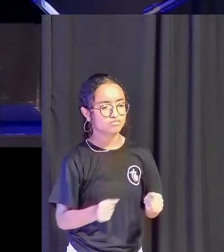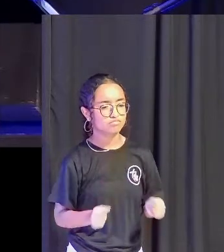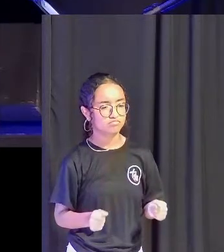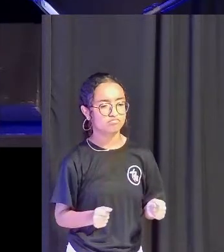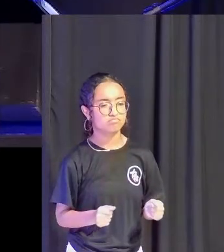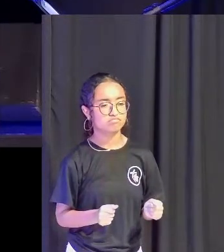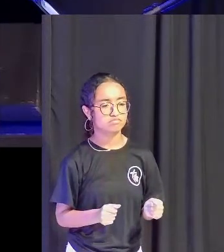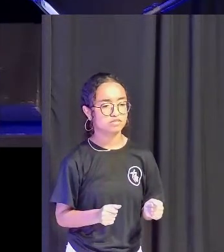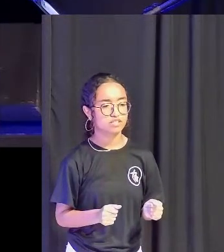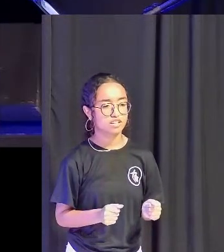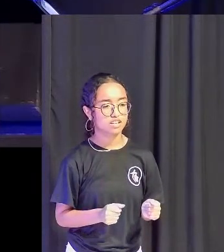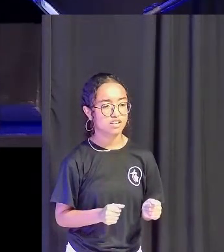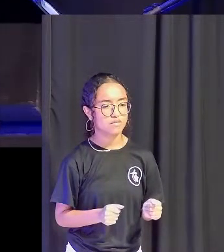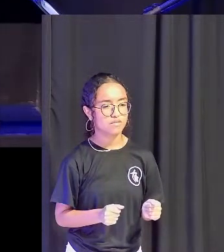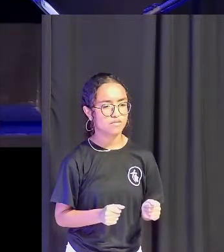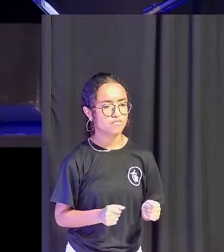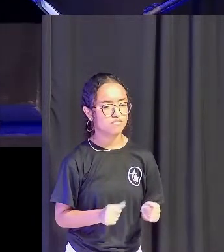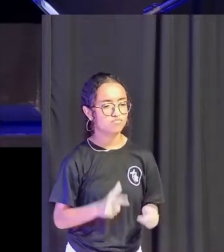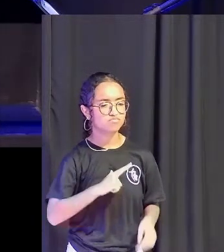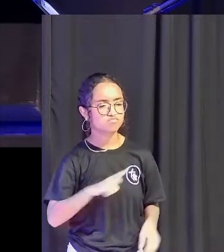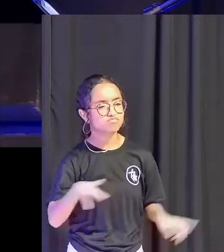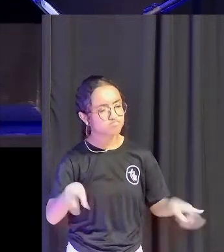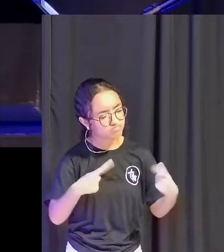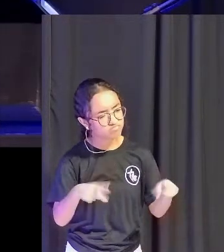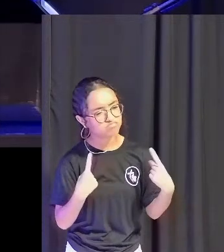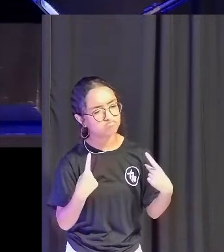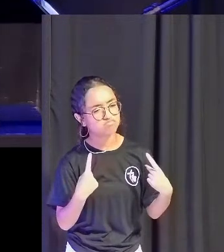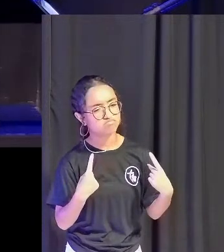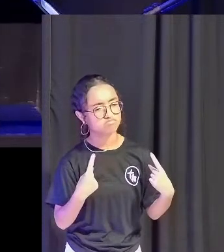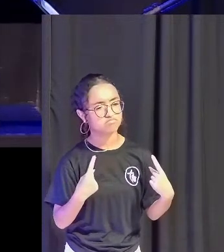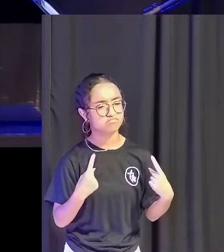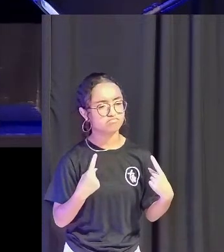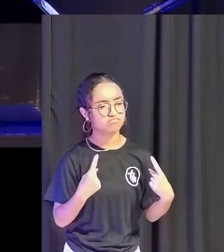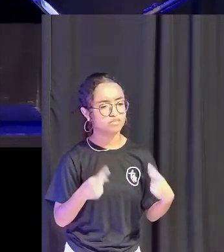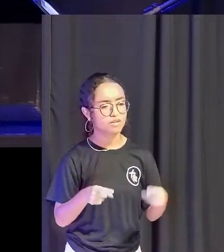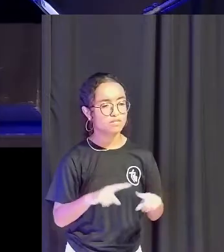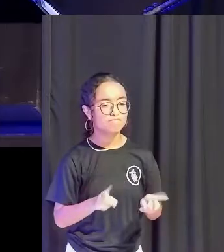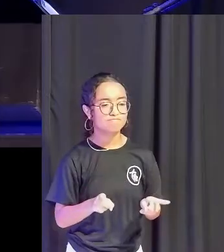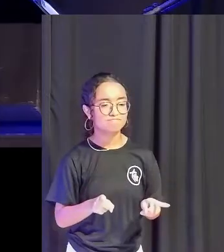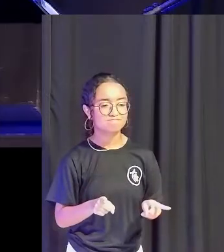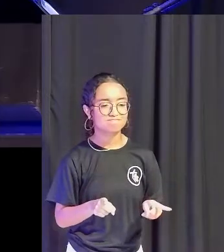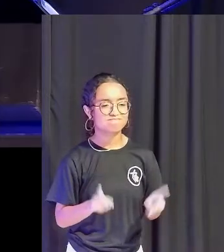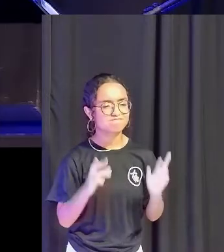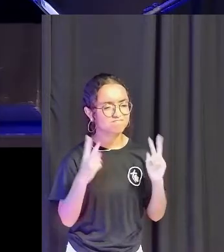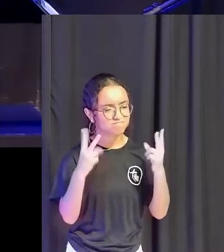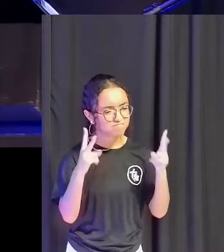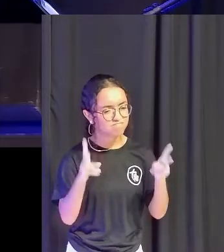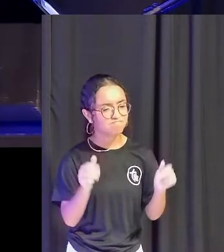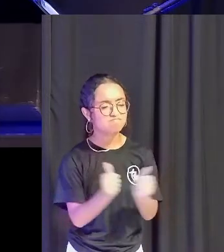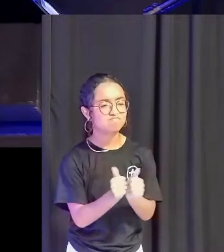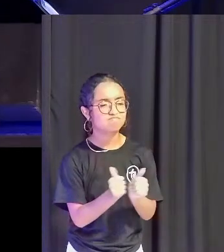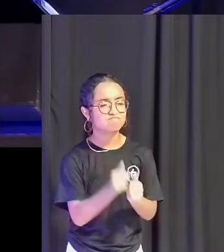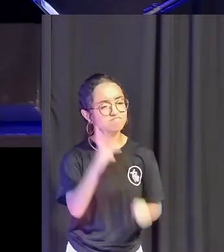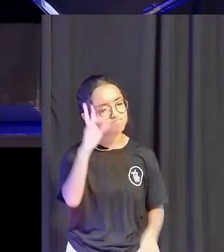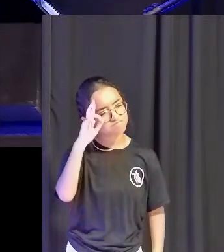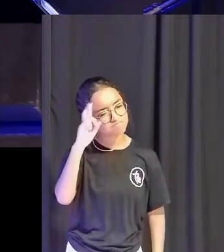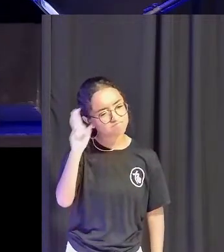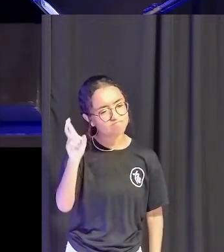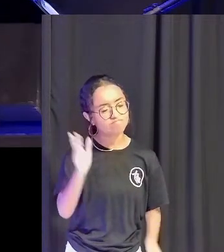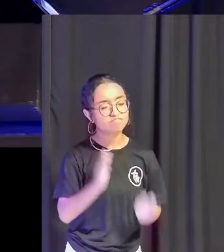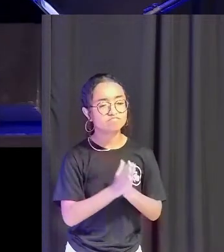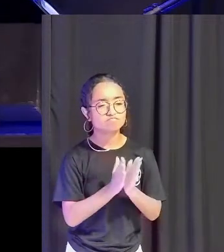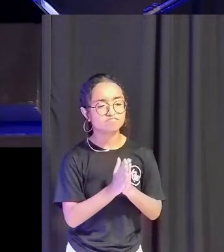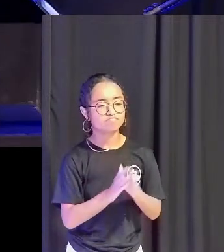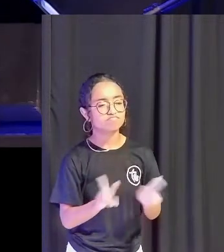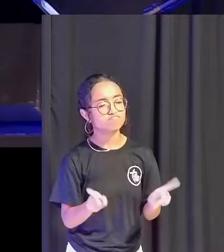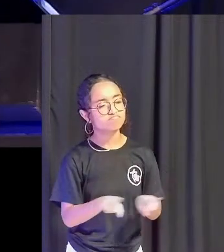Senhor Pai. Também quero orar por meus irmãos e irmãs que estão aqui hoje, ou estão nos assistindo, que estão nesse